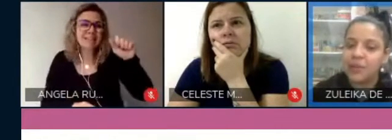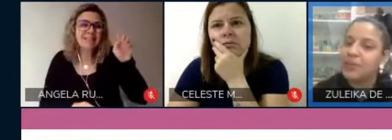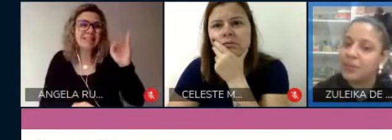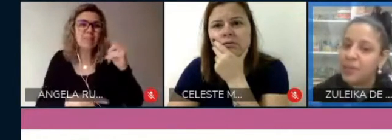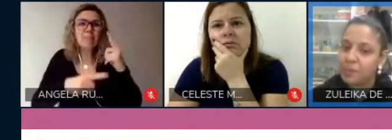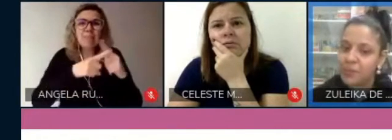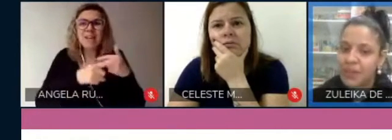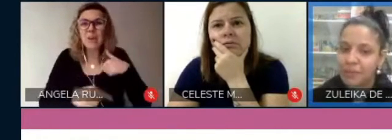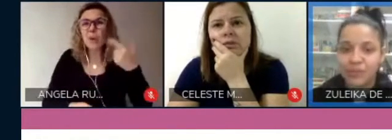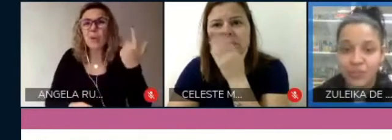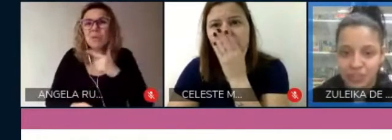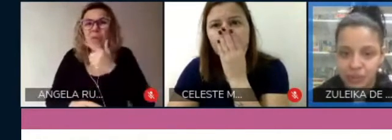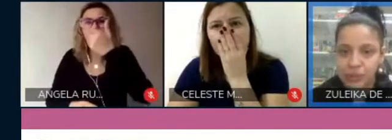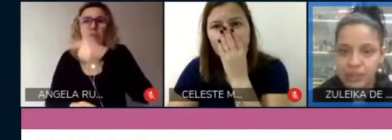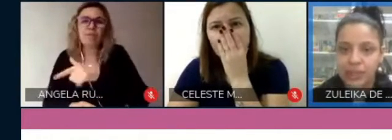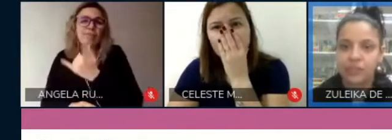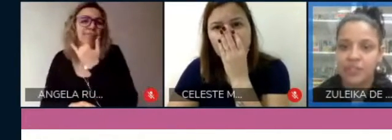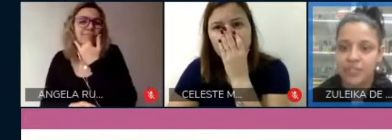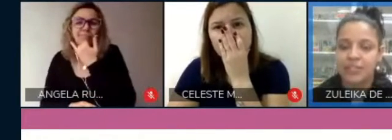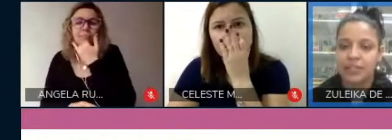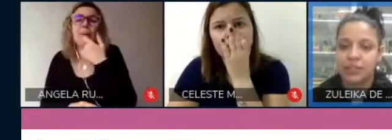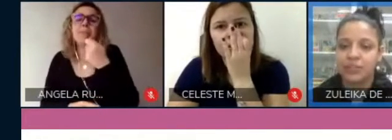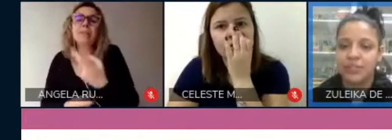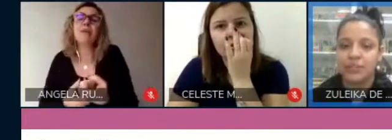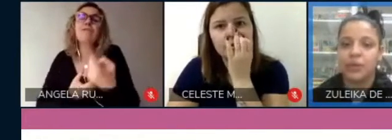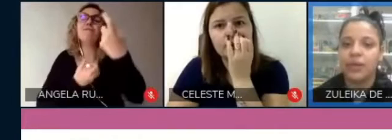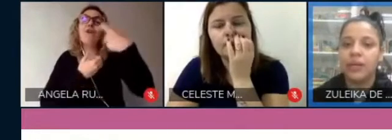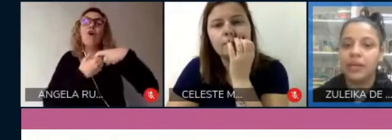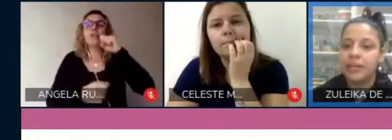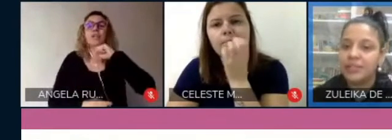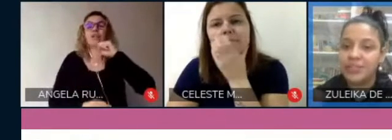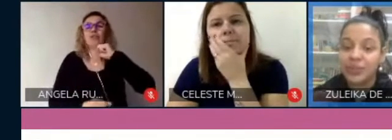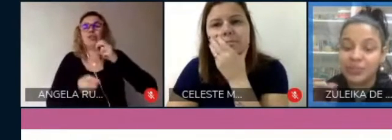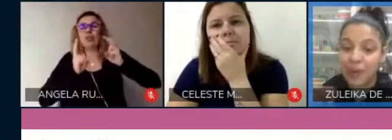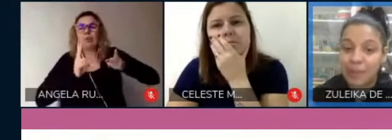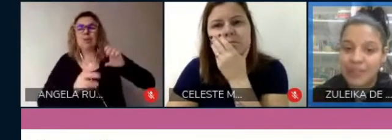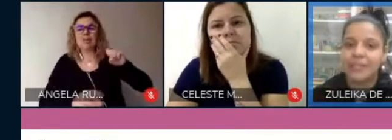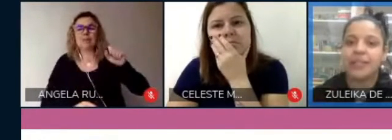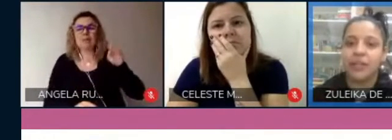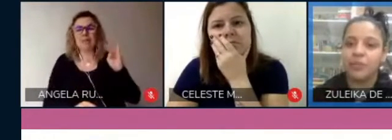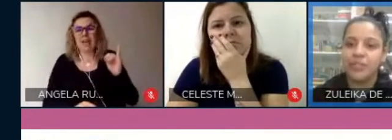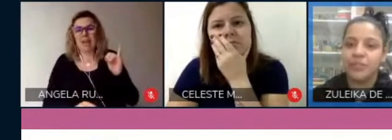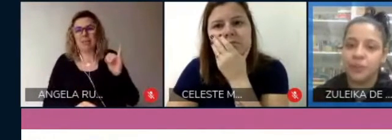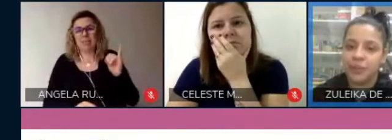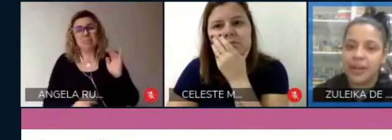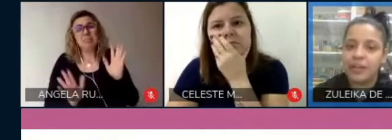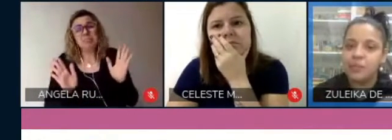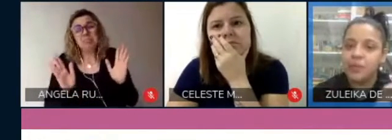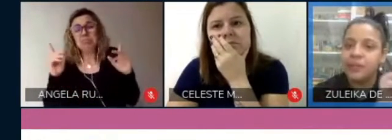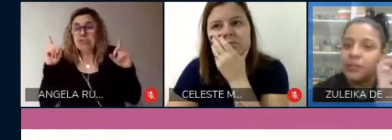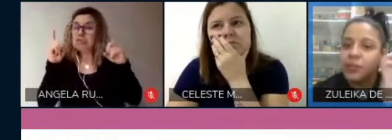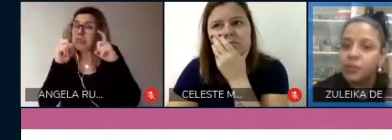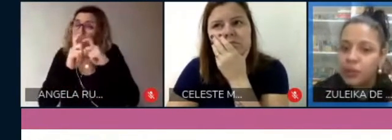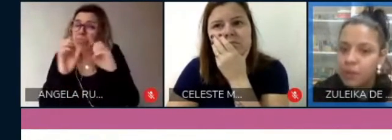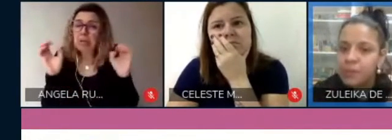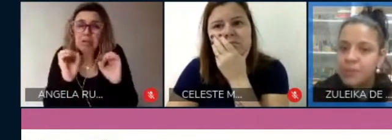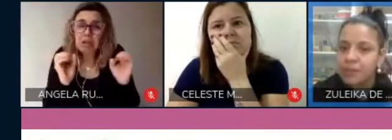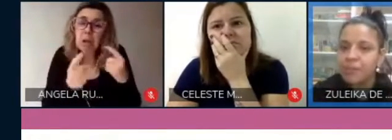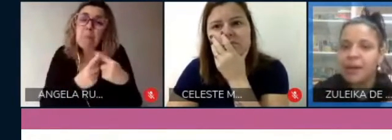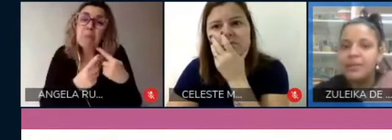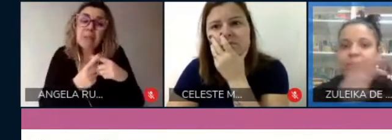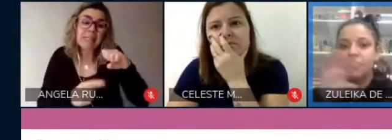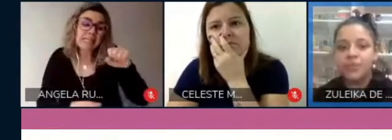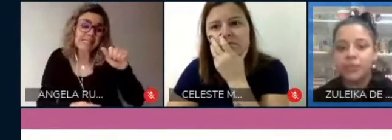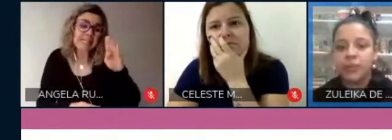Sabe Mais. Aí eu tenho que ir para o Sabe Antigo e fazer essa renovação. Isso não apresenta nenhuma dificuldade, porque dentro do